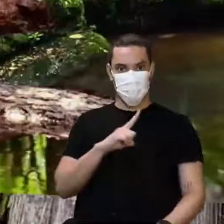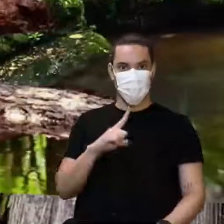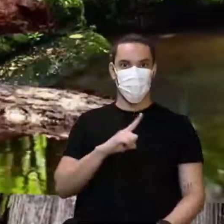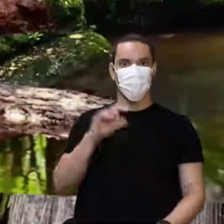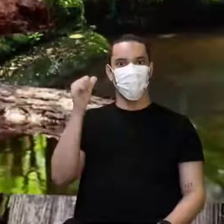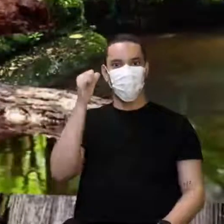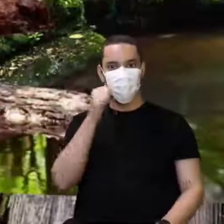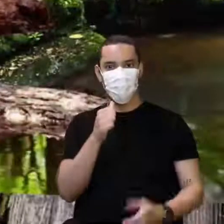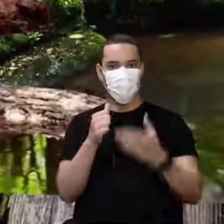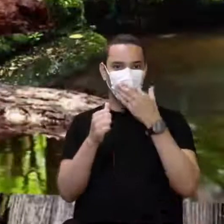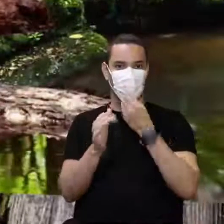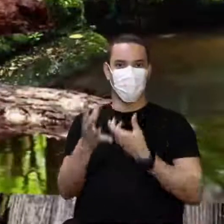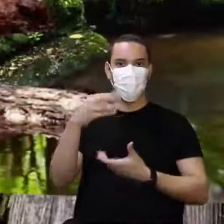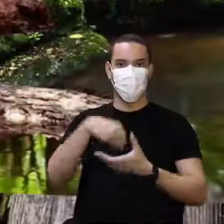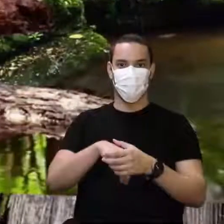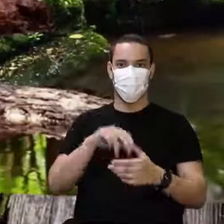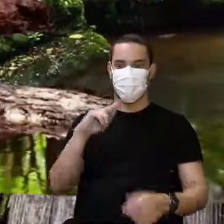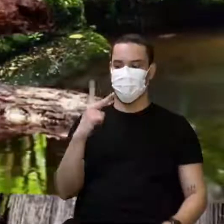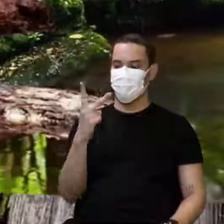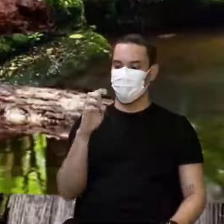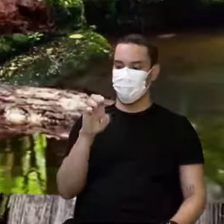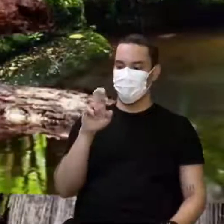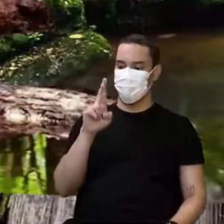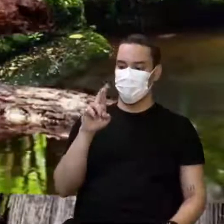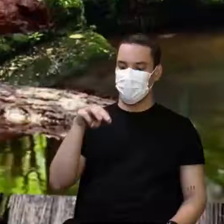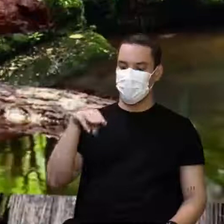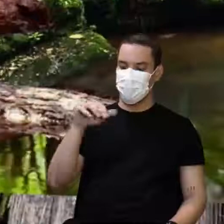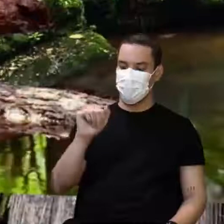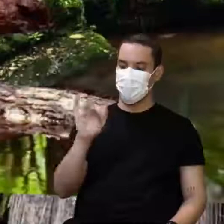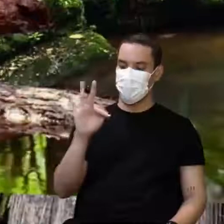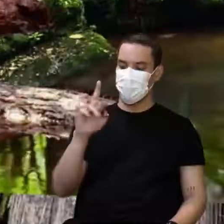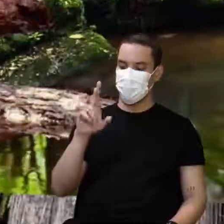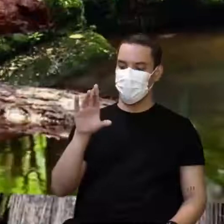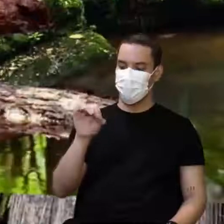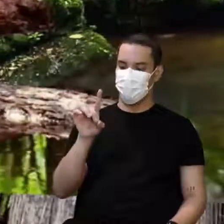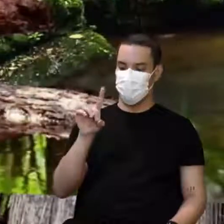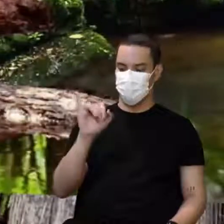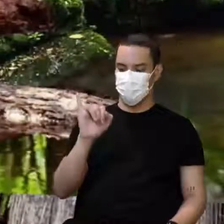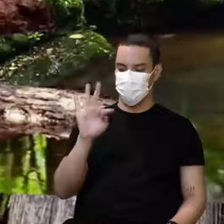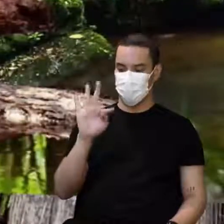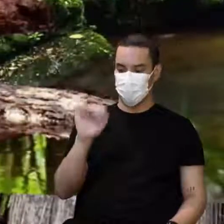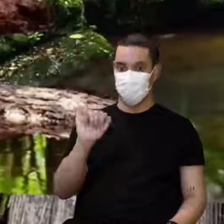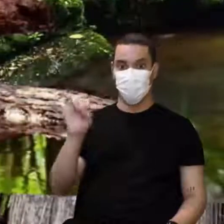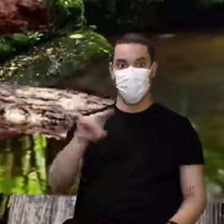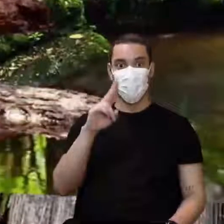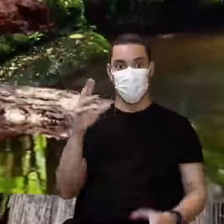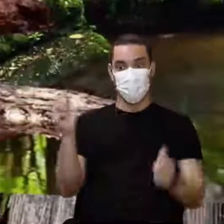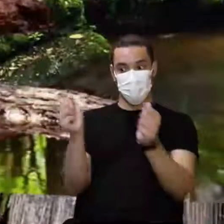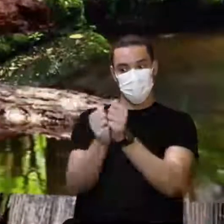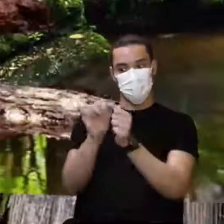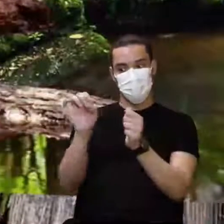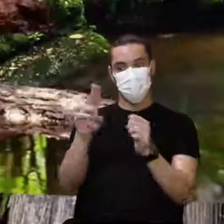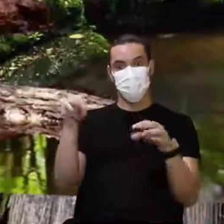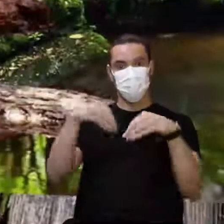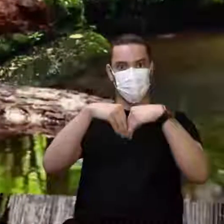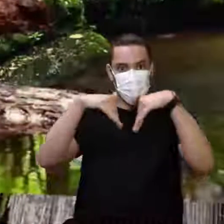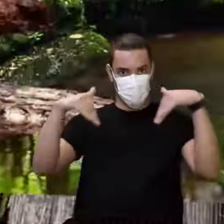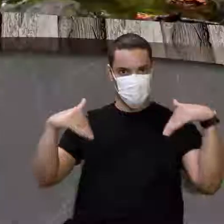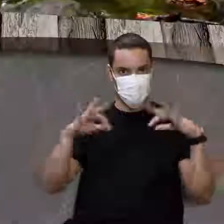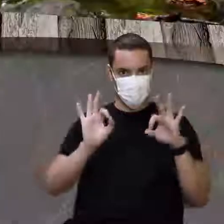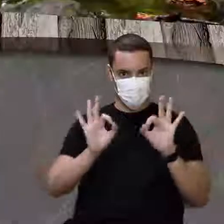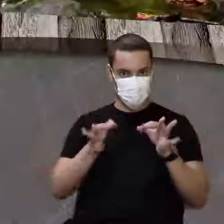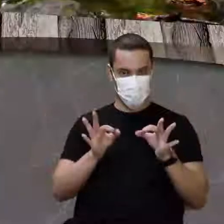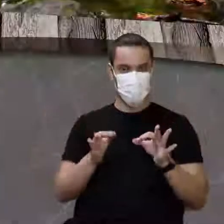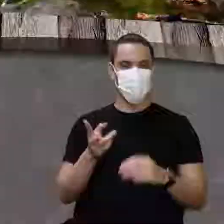os gametas, né? O estigma e as anteras com os grãos de pólen numa só ou separados, tá bom?